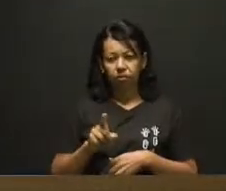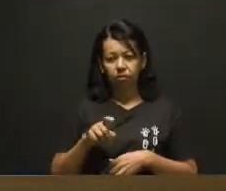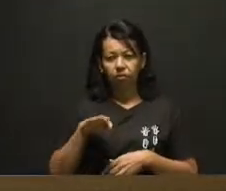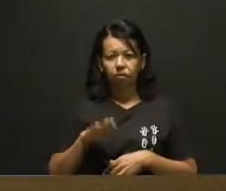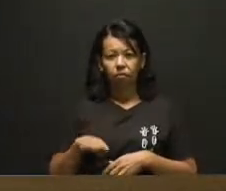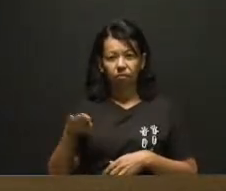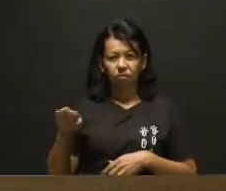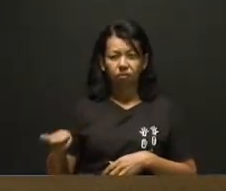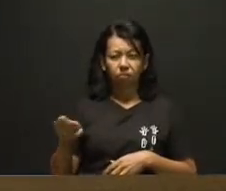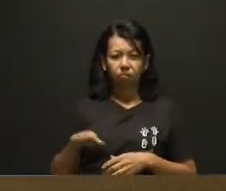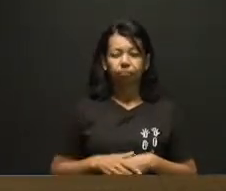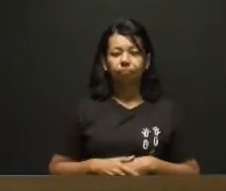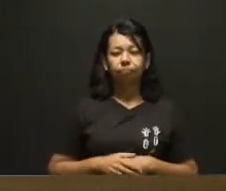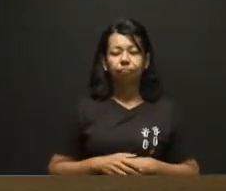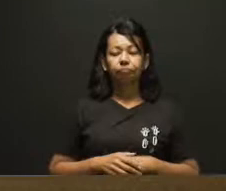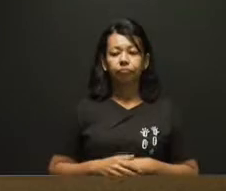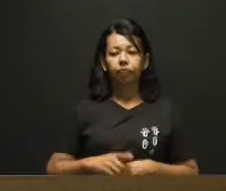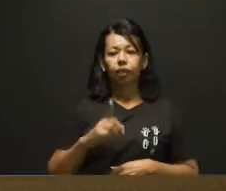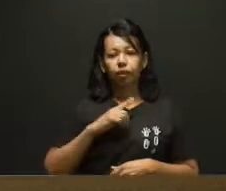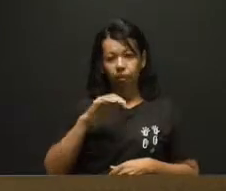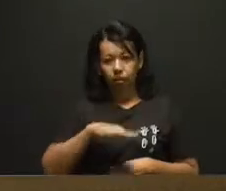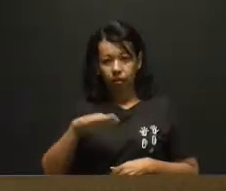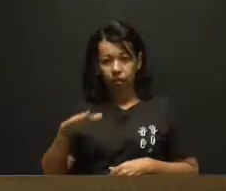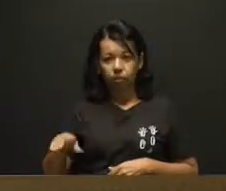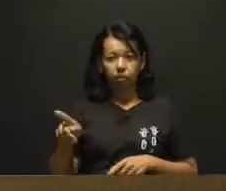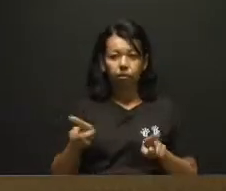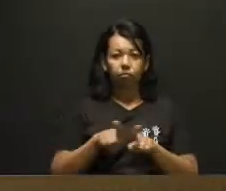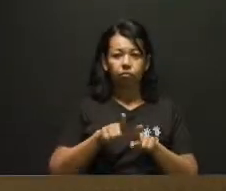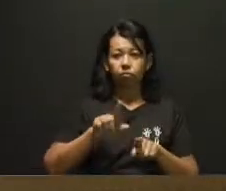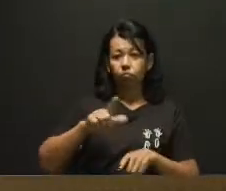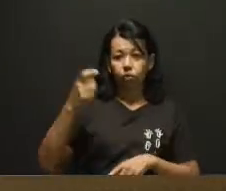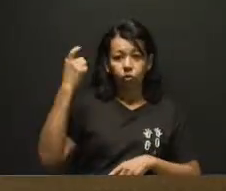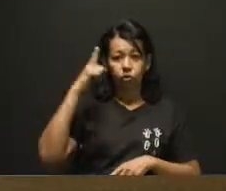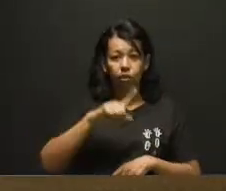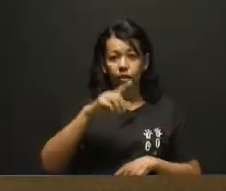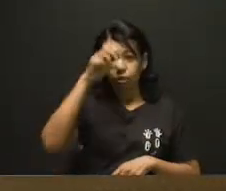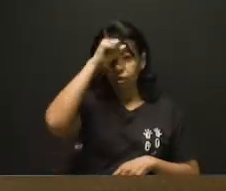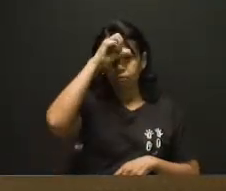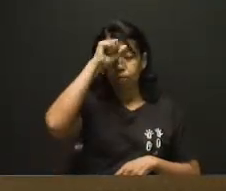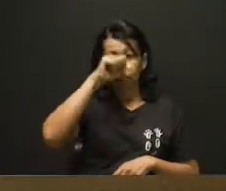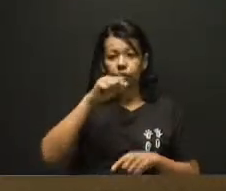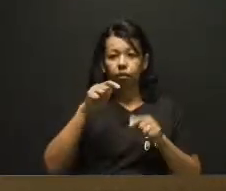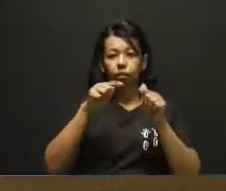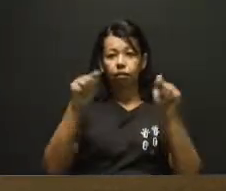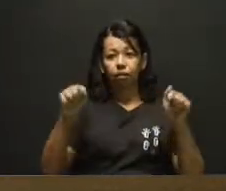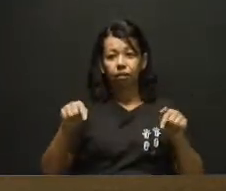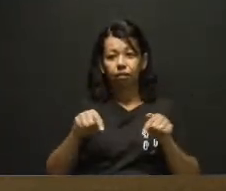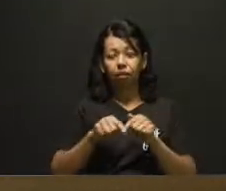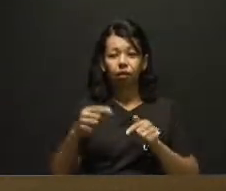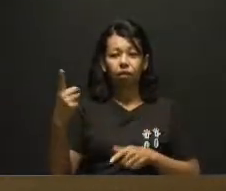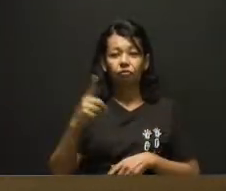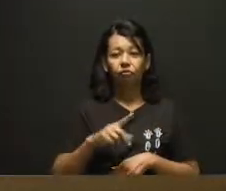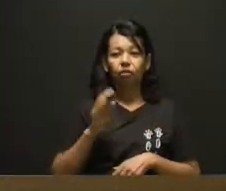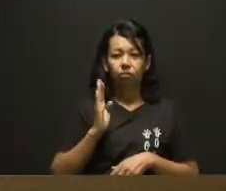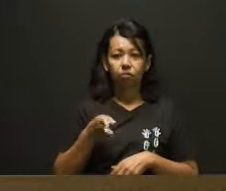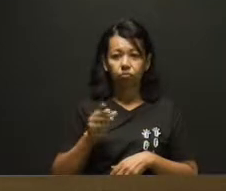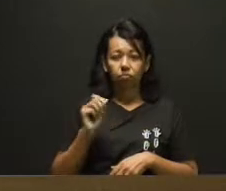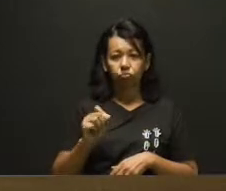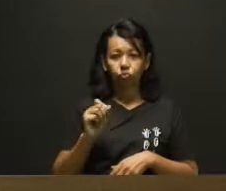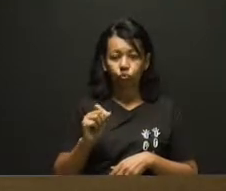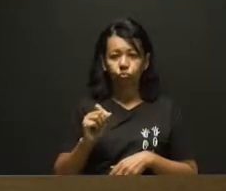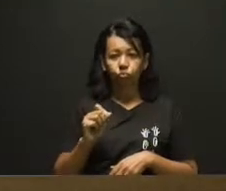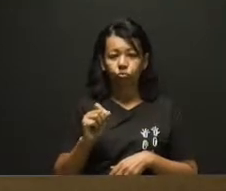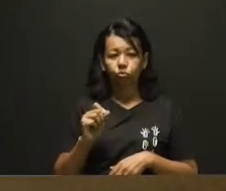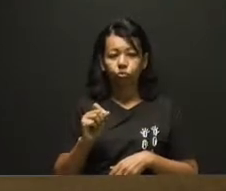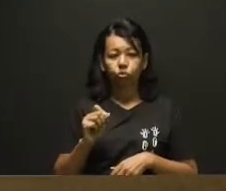tem criança que acontece assim além de não conseguir aprender na sala ela vem com grau já pra